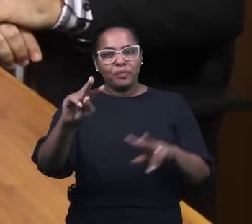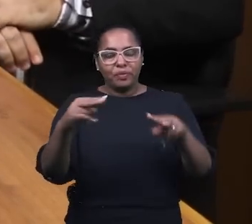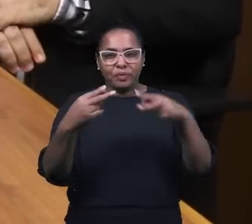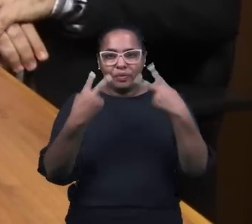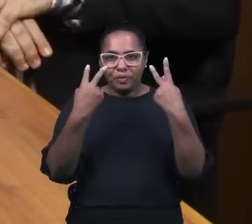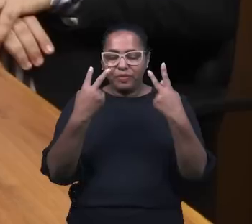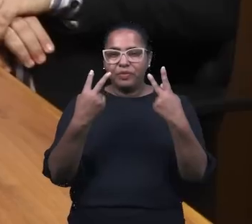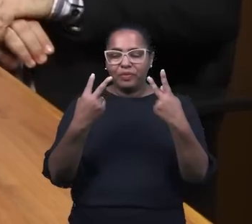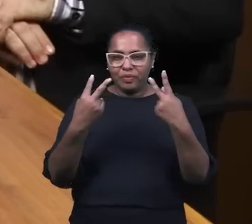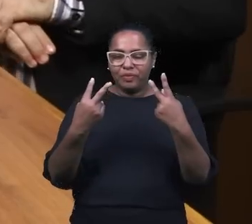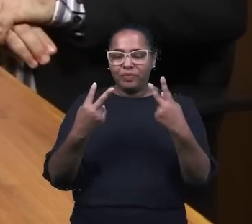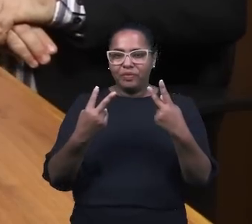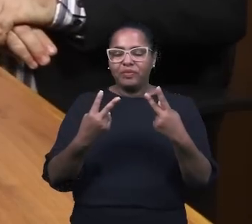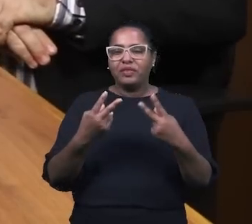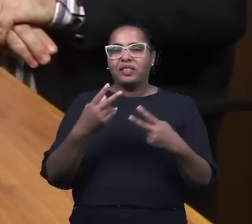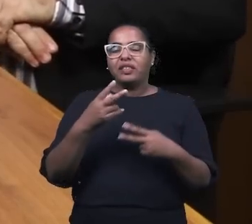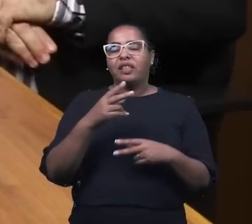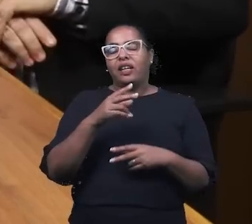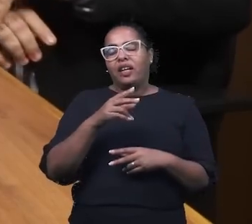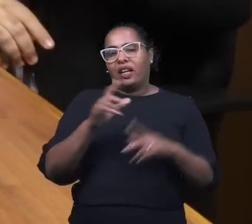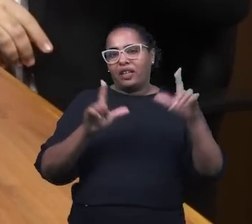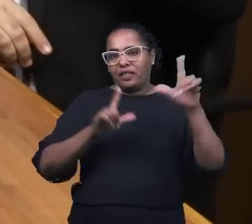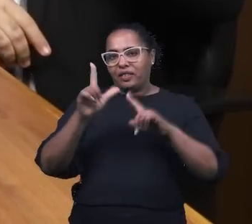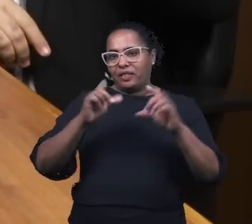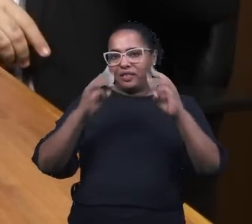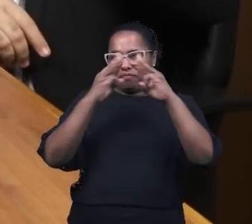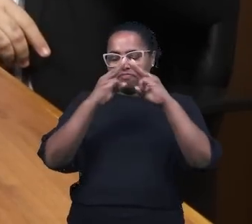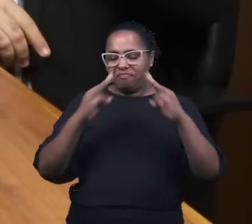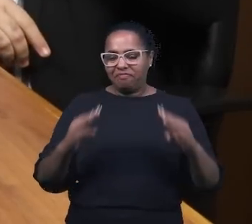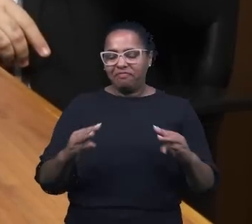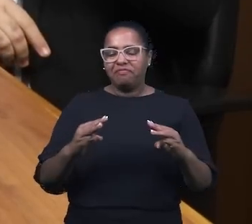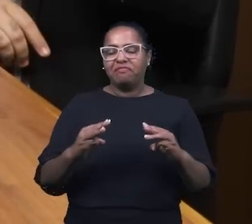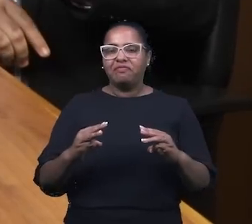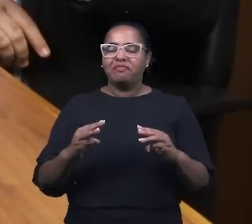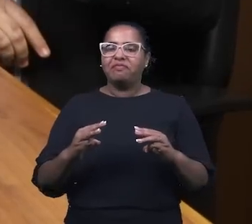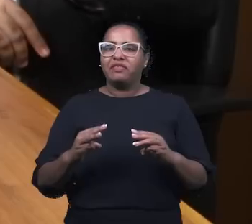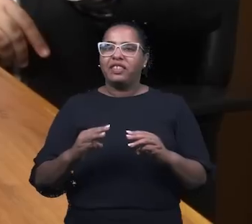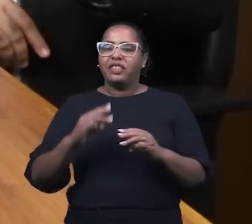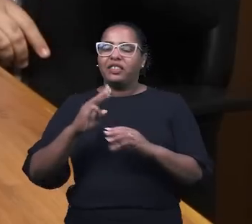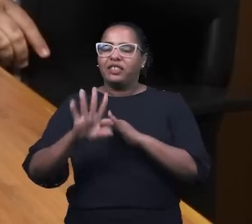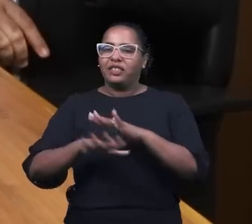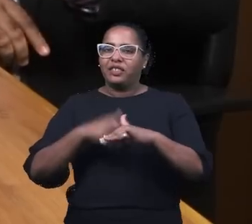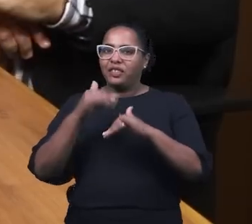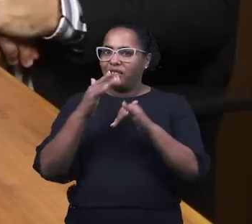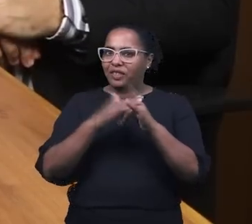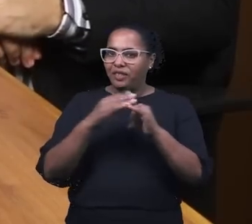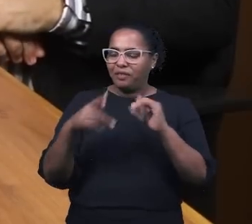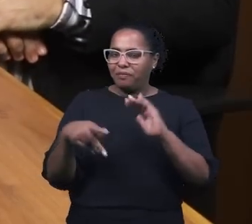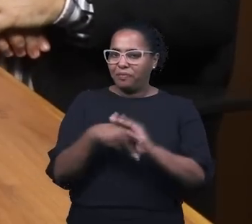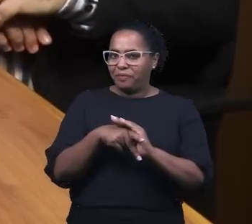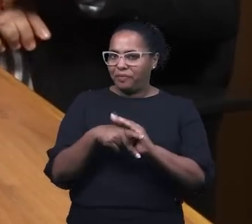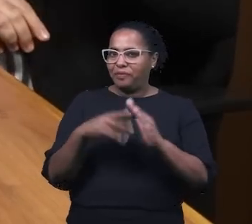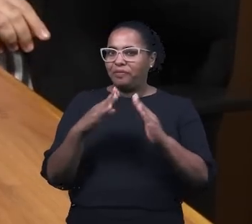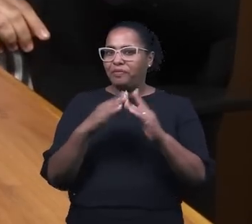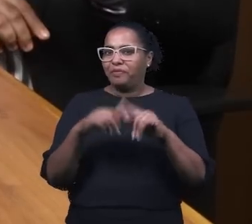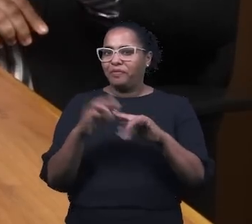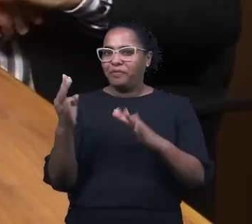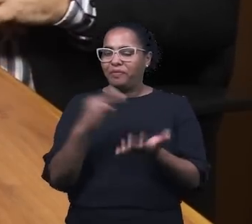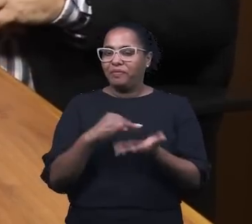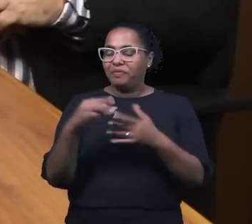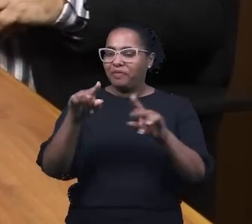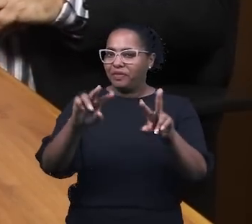nos assiste pela TV Manaim, pelo YouTube, o canal do YouTube da Igreja Cristã Maranata, você que está